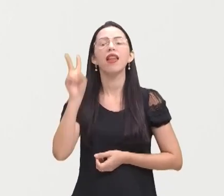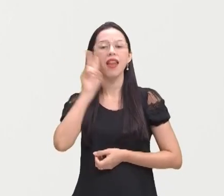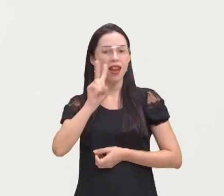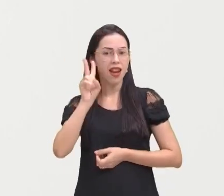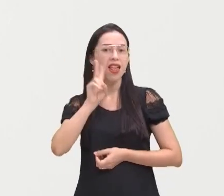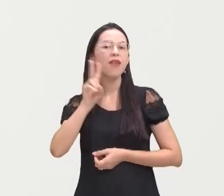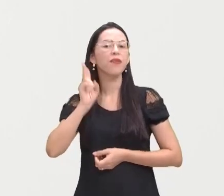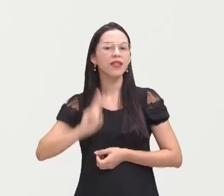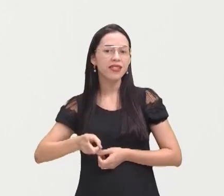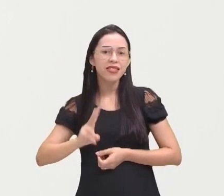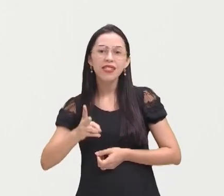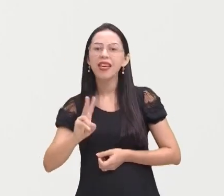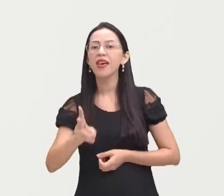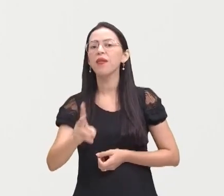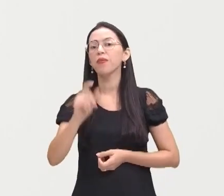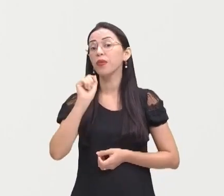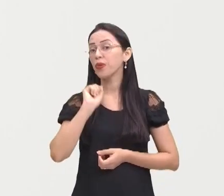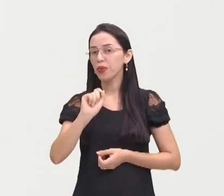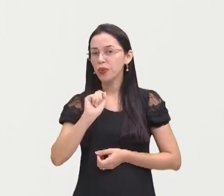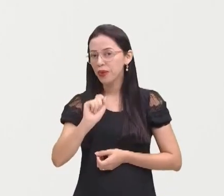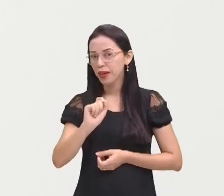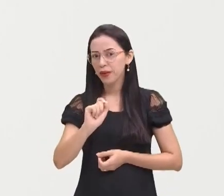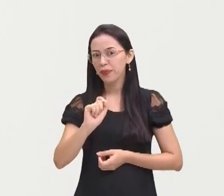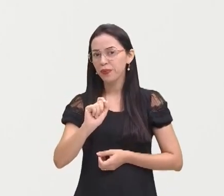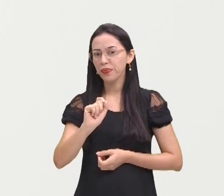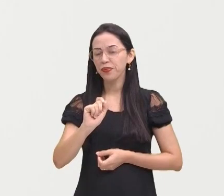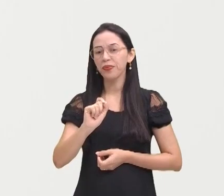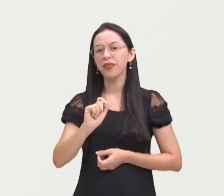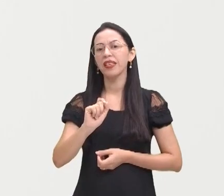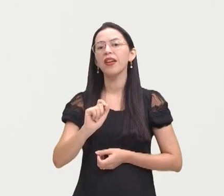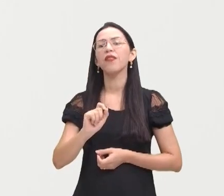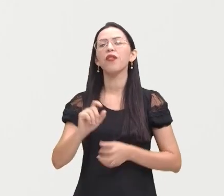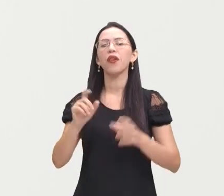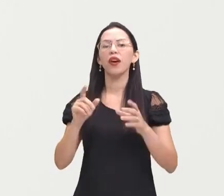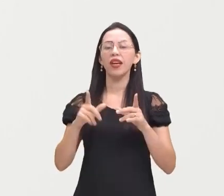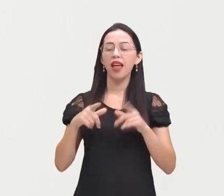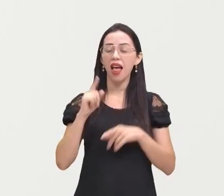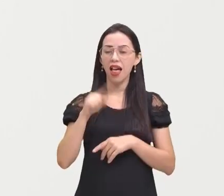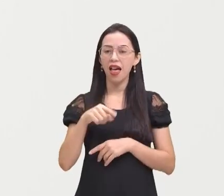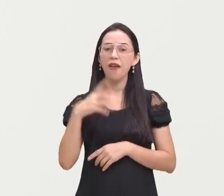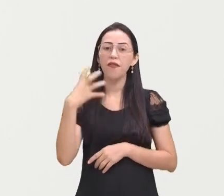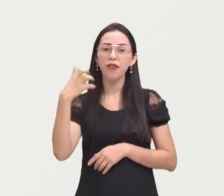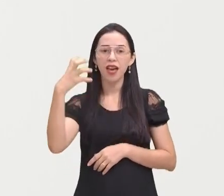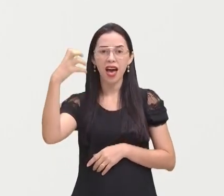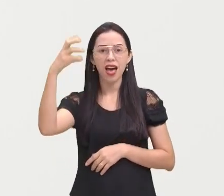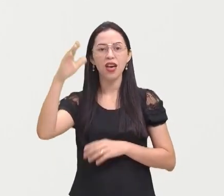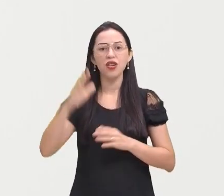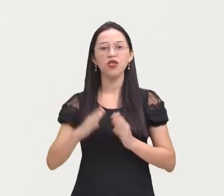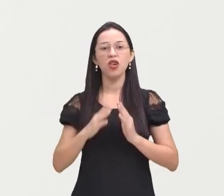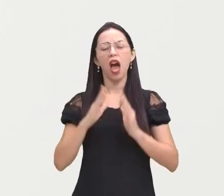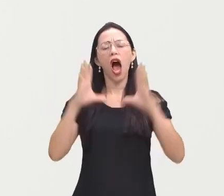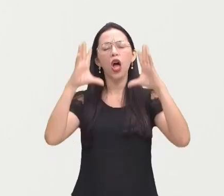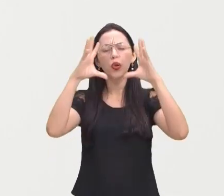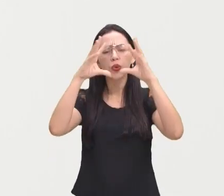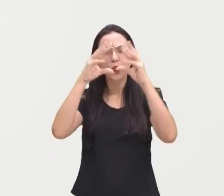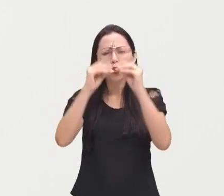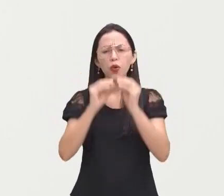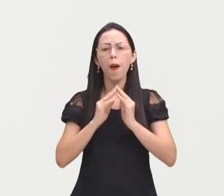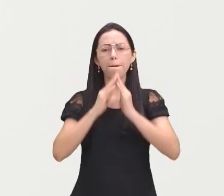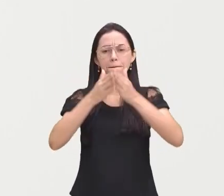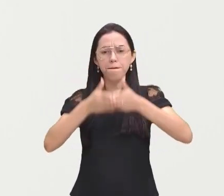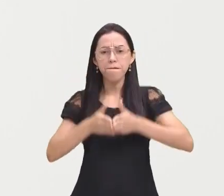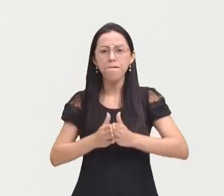ele passou nesta viagem, foi o quê? Ele passar a noite pendurado sobre a